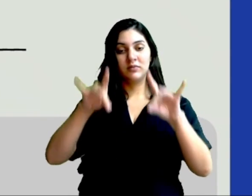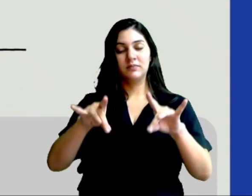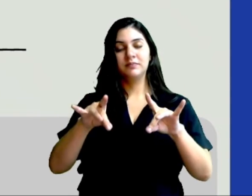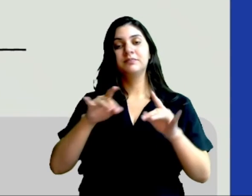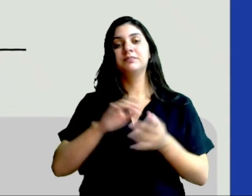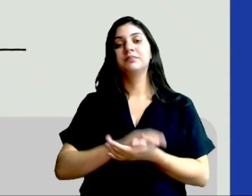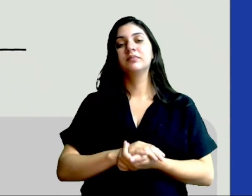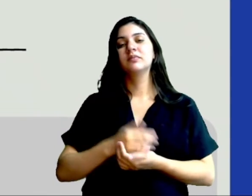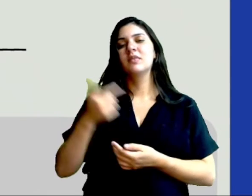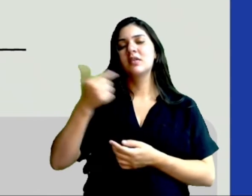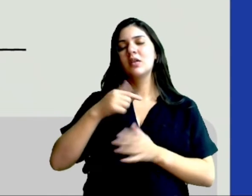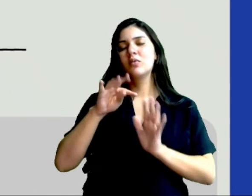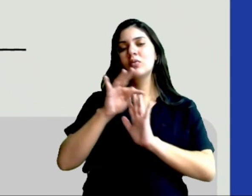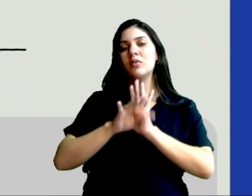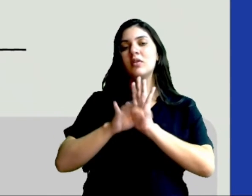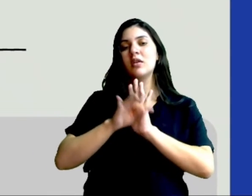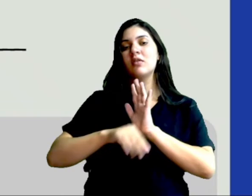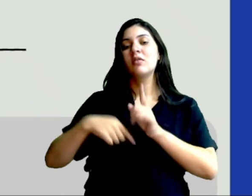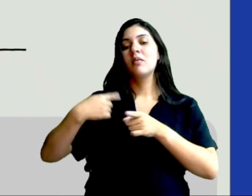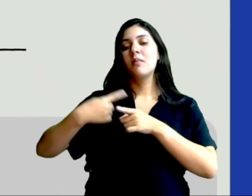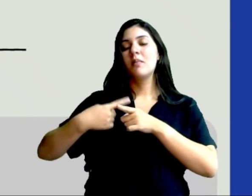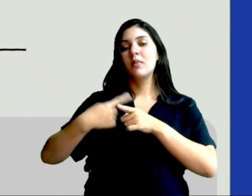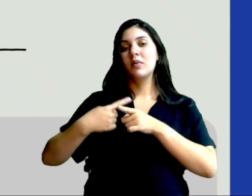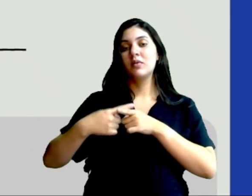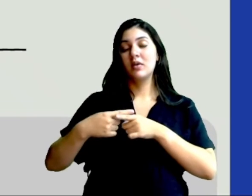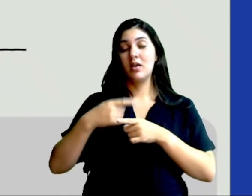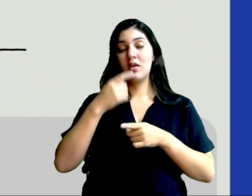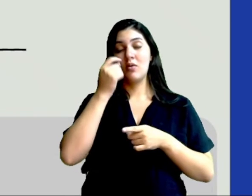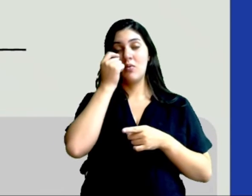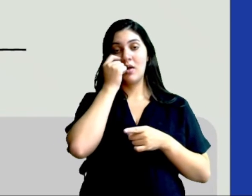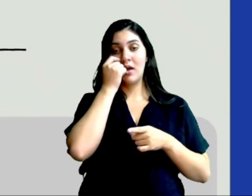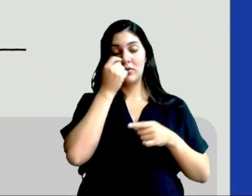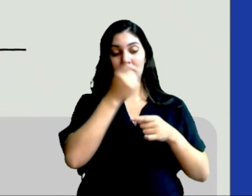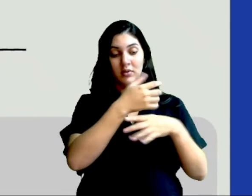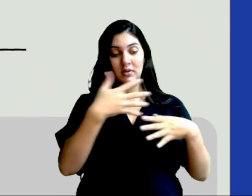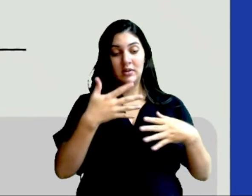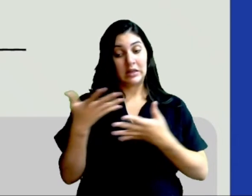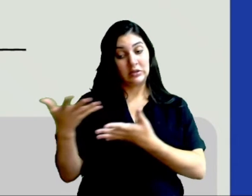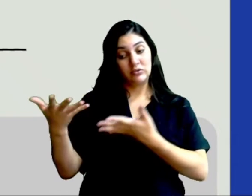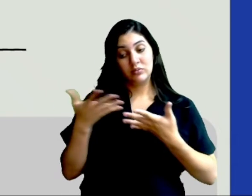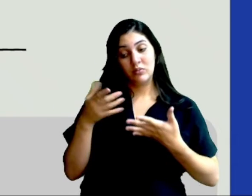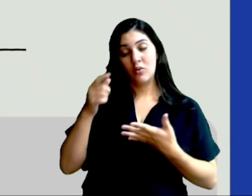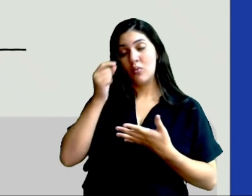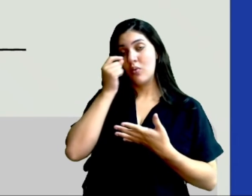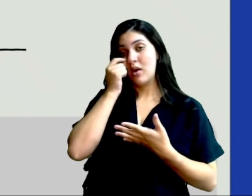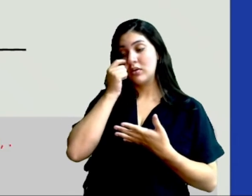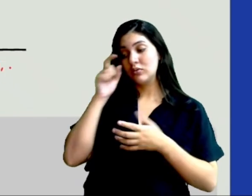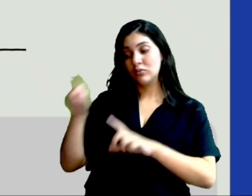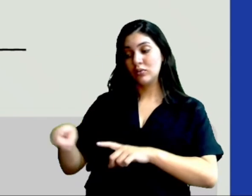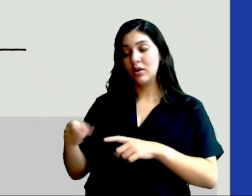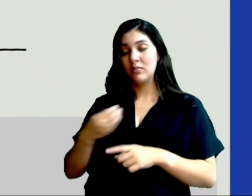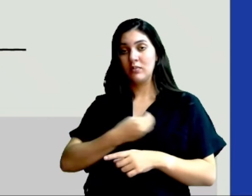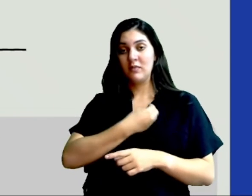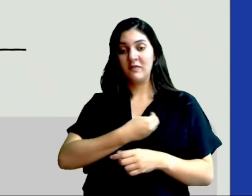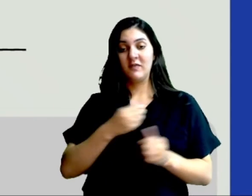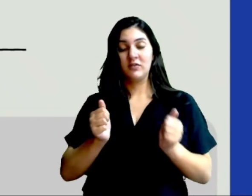o texto, por que o ratinho da cidade convidou o ratinho do campo para morar com ele?